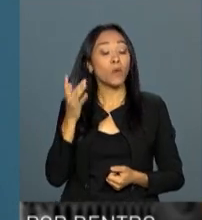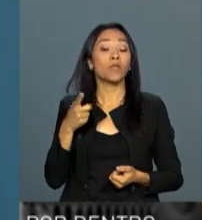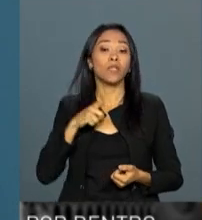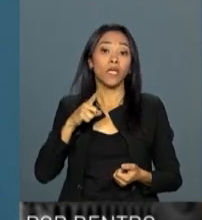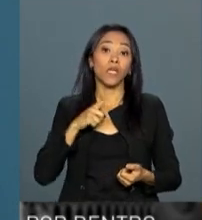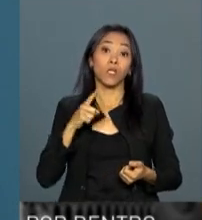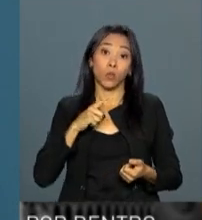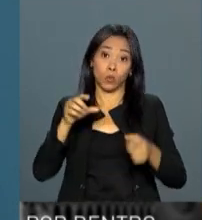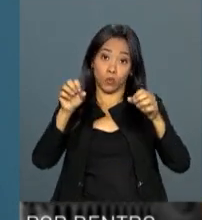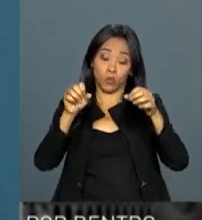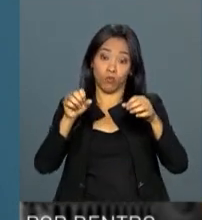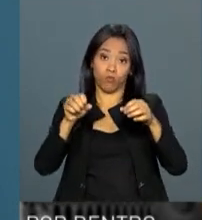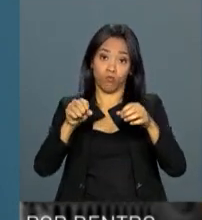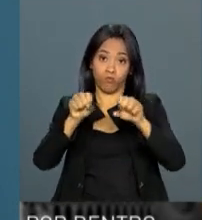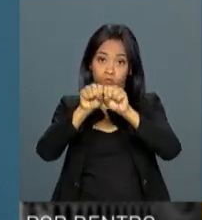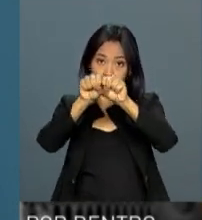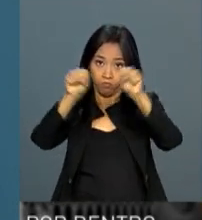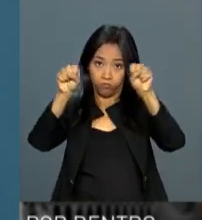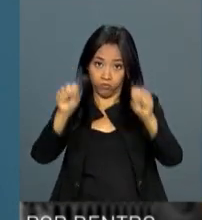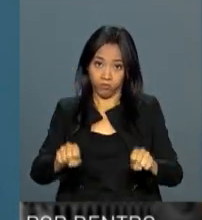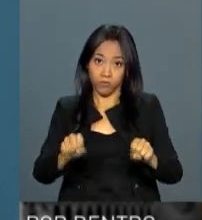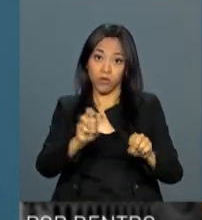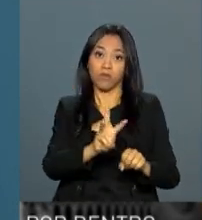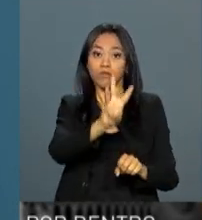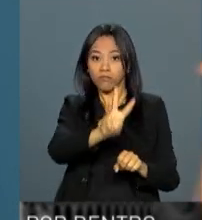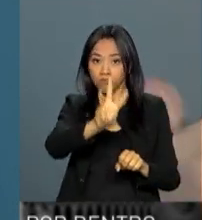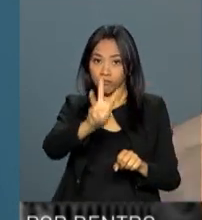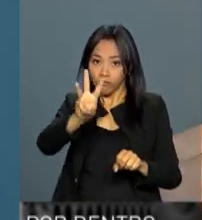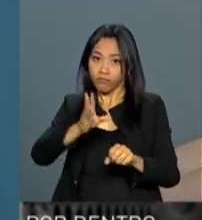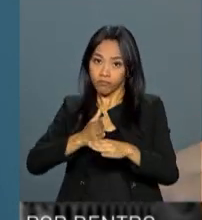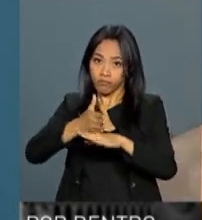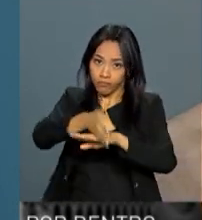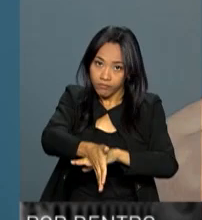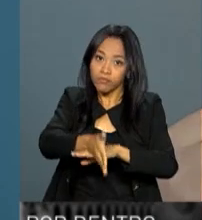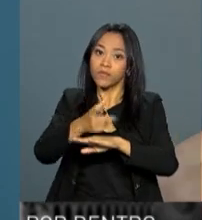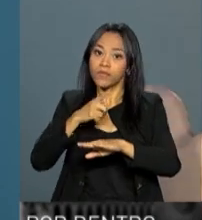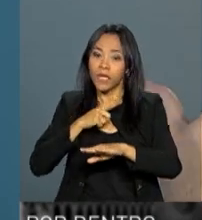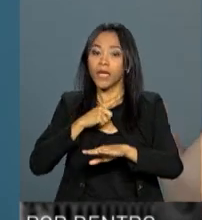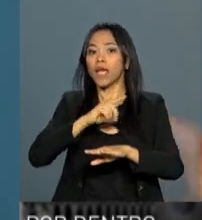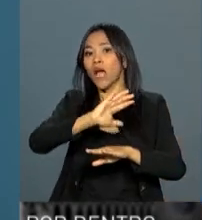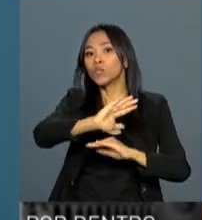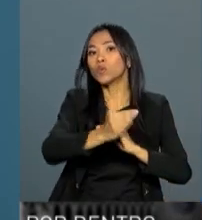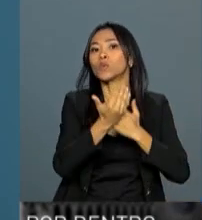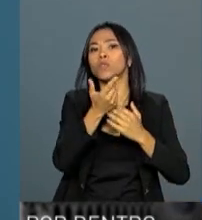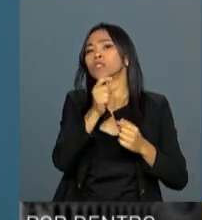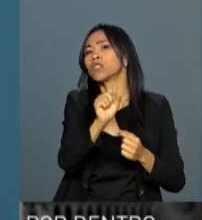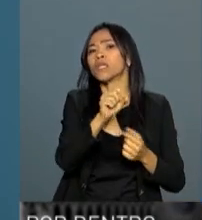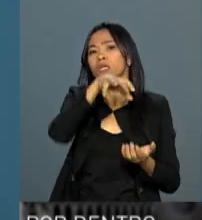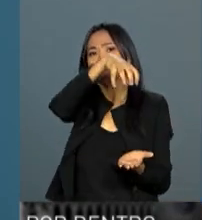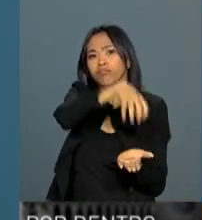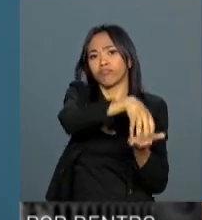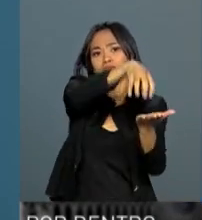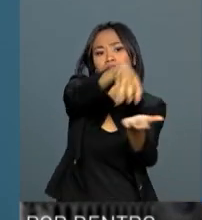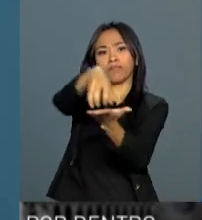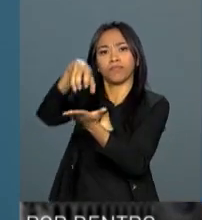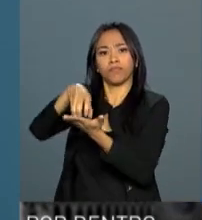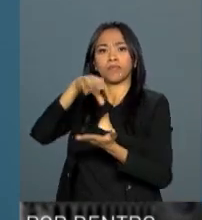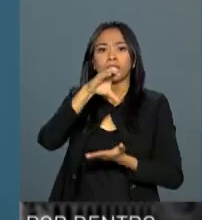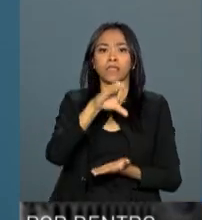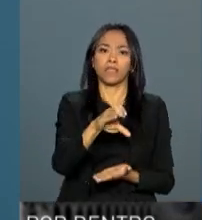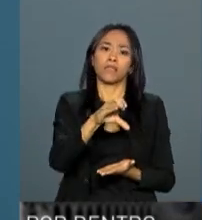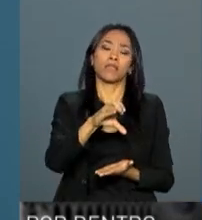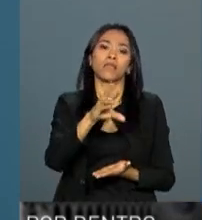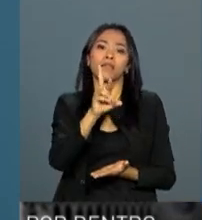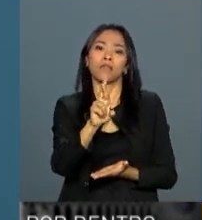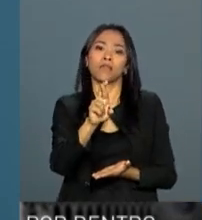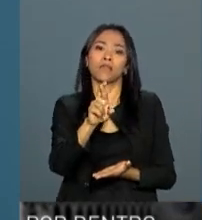portal né elas mesmo vamos cadastrar vão ter a ajuda dos cras do centro de referência e assistência social para se